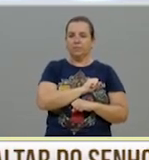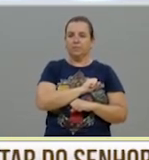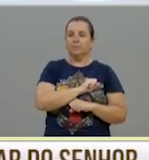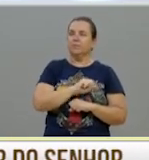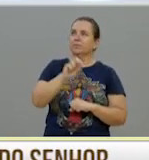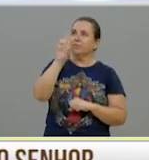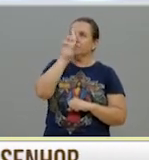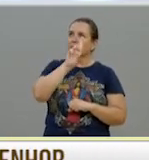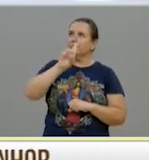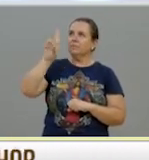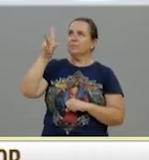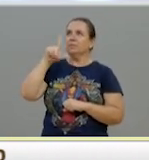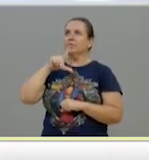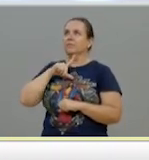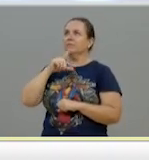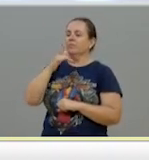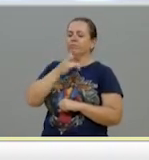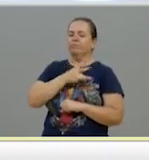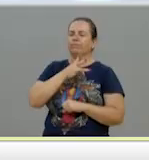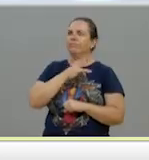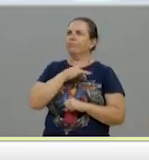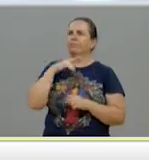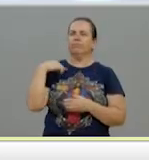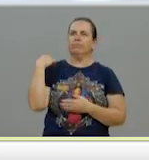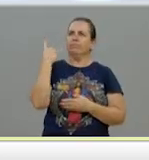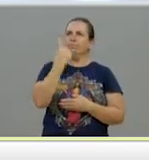Senhor, tende piedade de